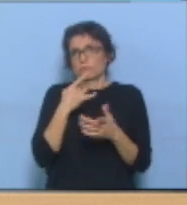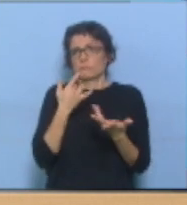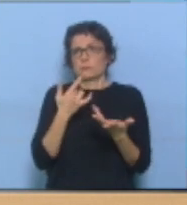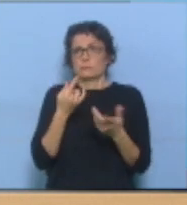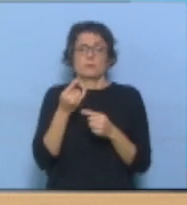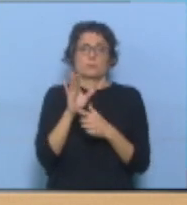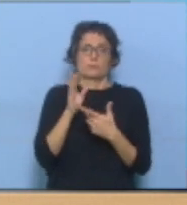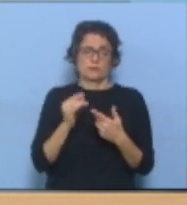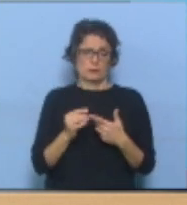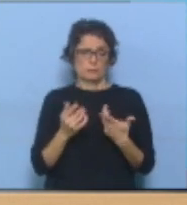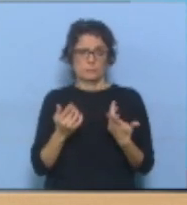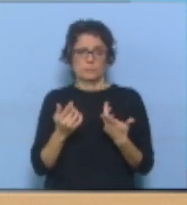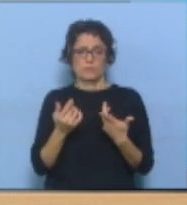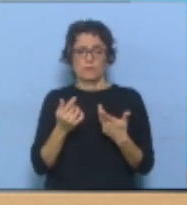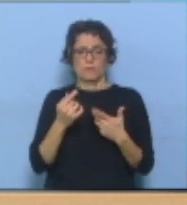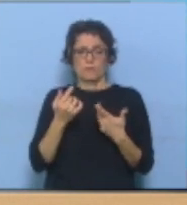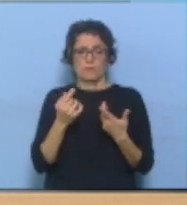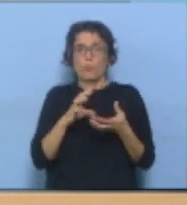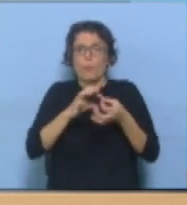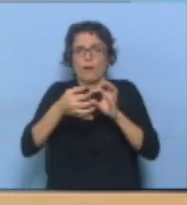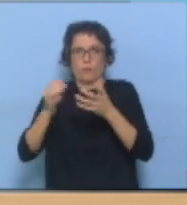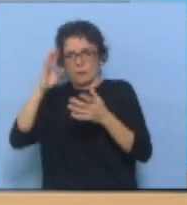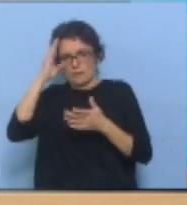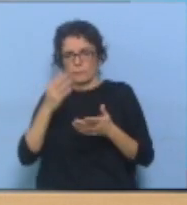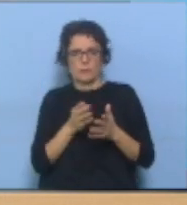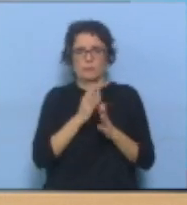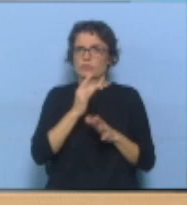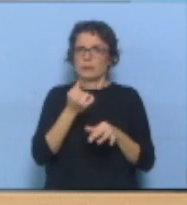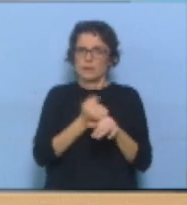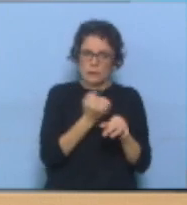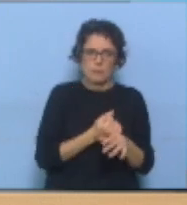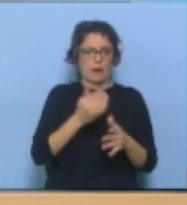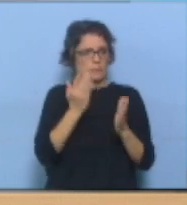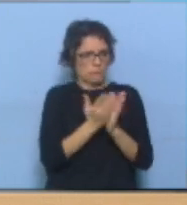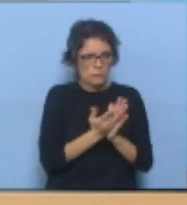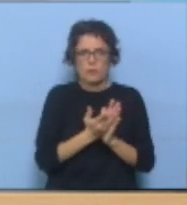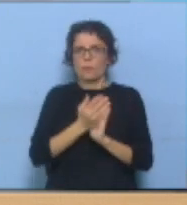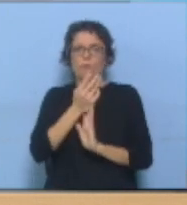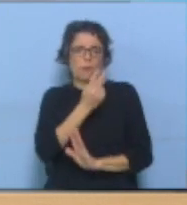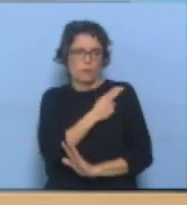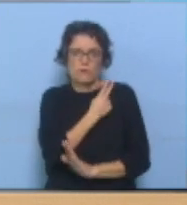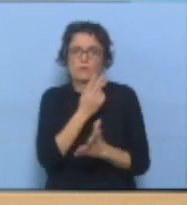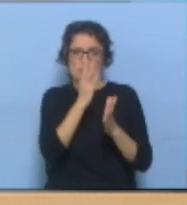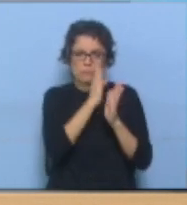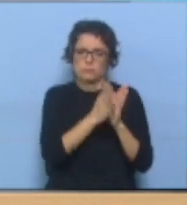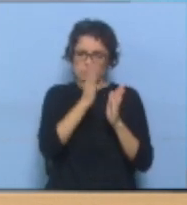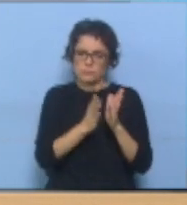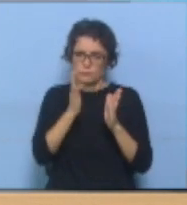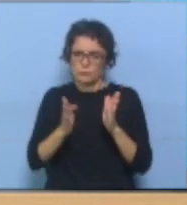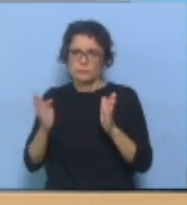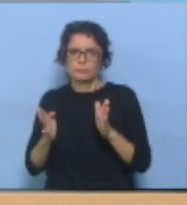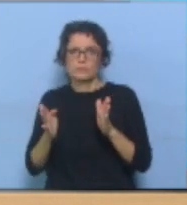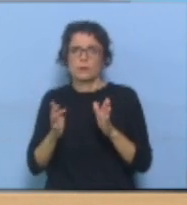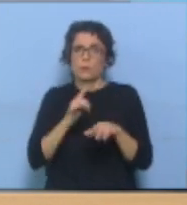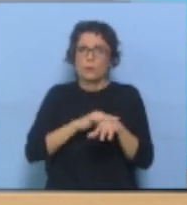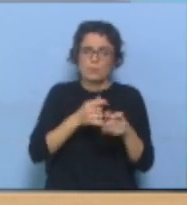escola e mandamos os nossos filhos para a escola e vamos para as universidades. Podíamos fazer tudo em casa, mas temos esse movimento não só de ir ter com os outros, mas de ir